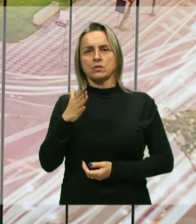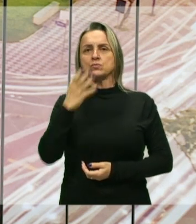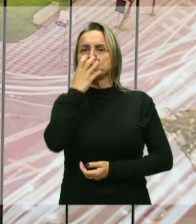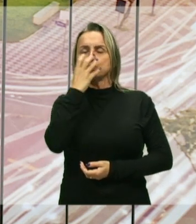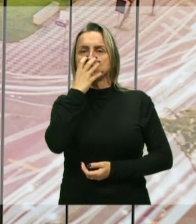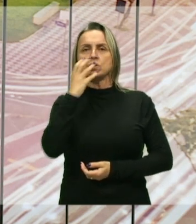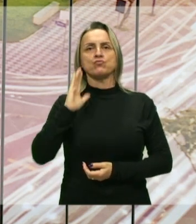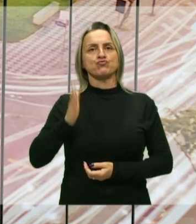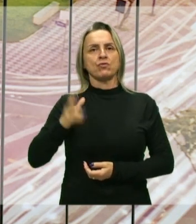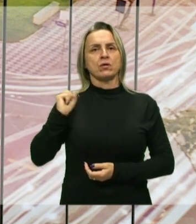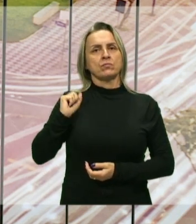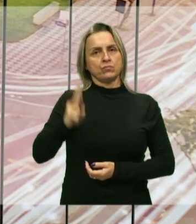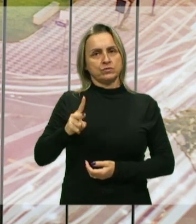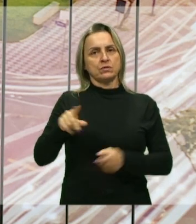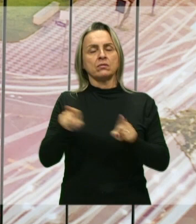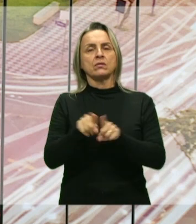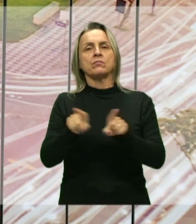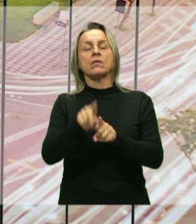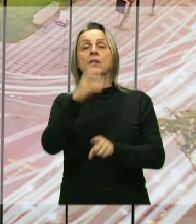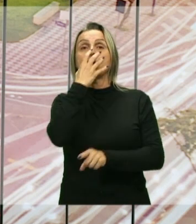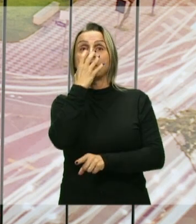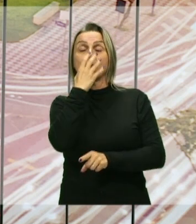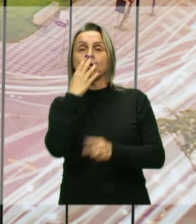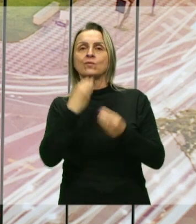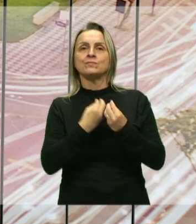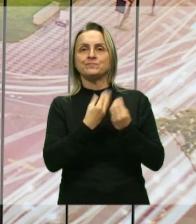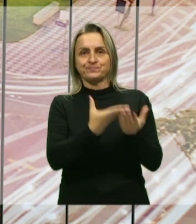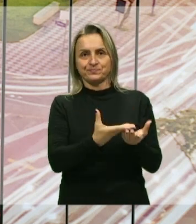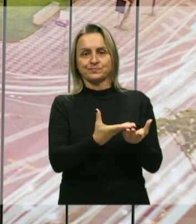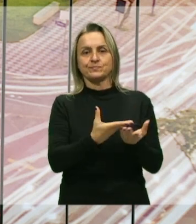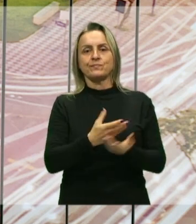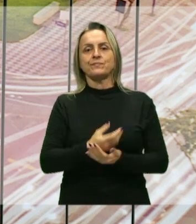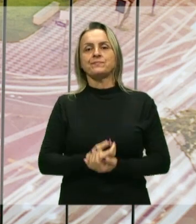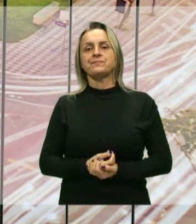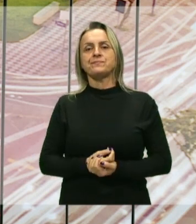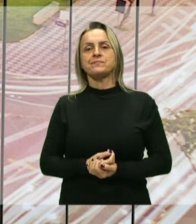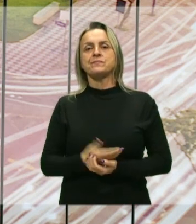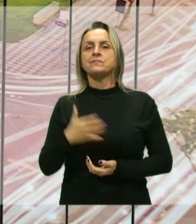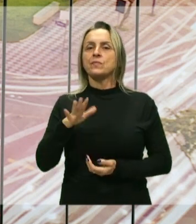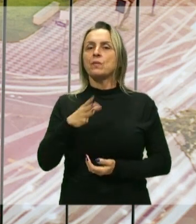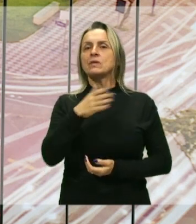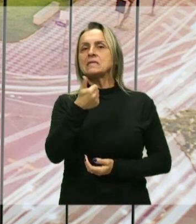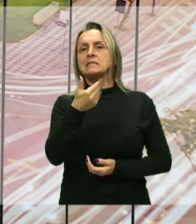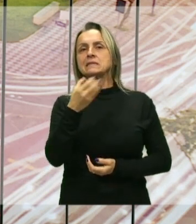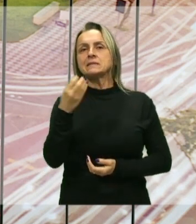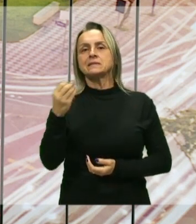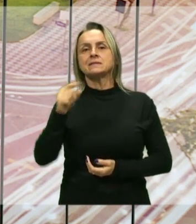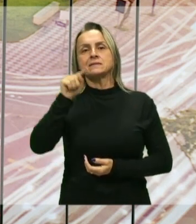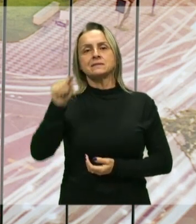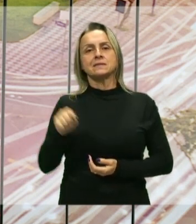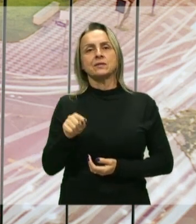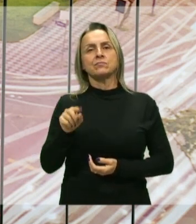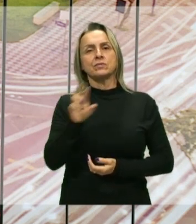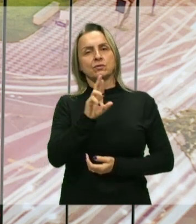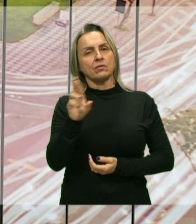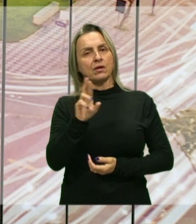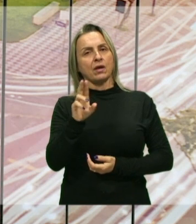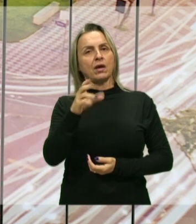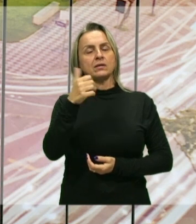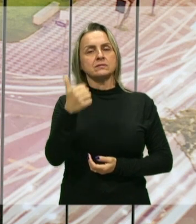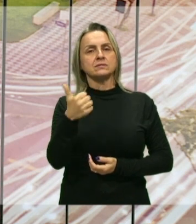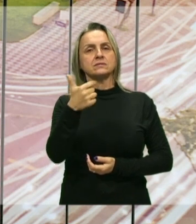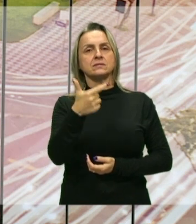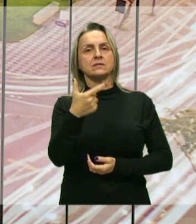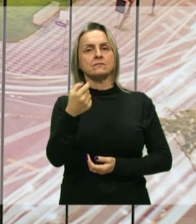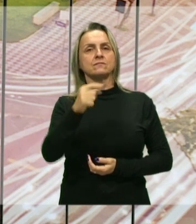com os cães que foram entregues, né, então, porque tem que absorver esse valor, de certa forma, né, então ali em torno de 100 mil, 120 mil reais, justamente porque tem